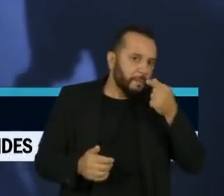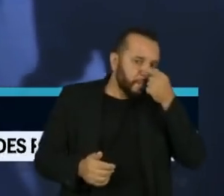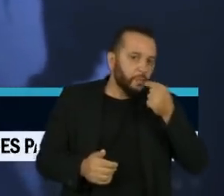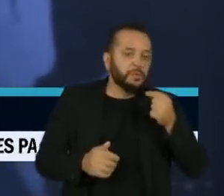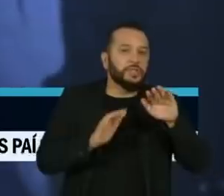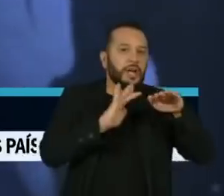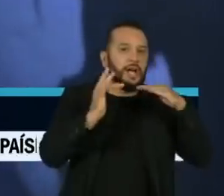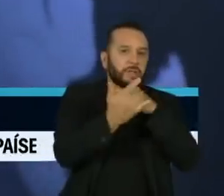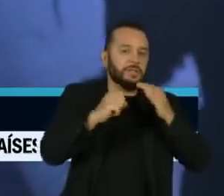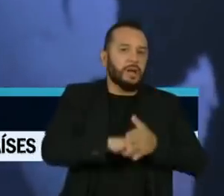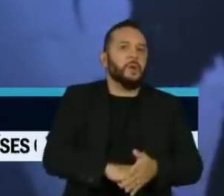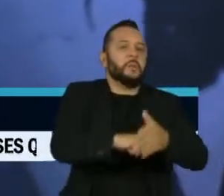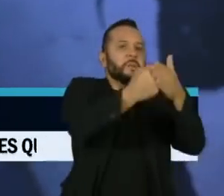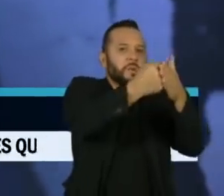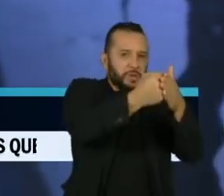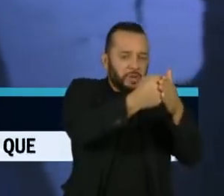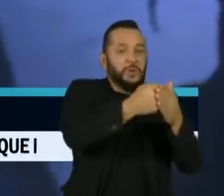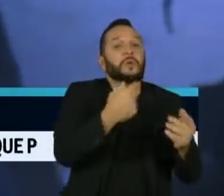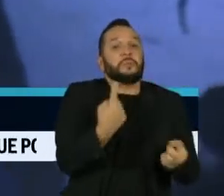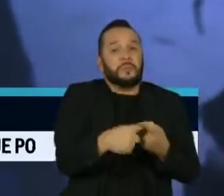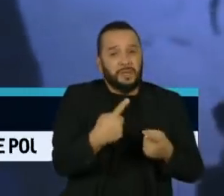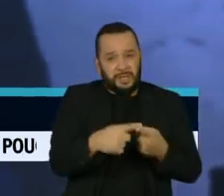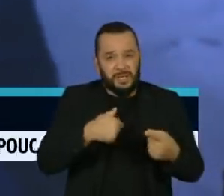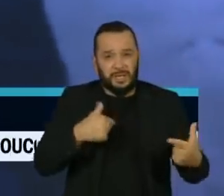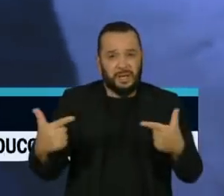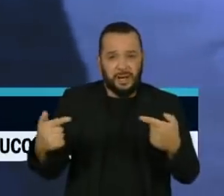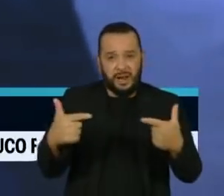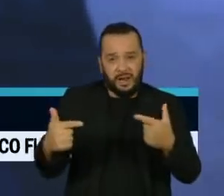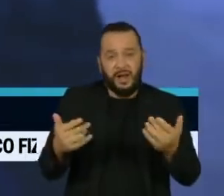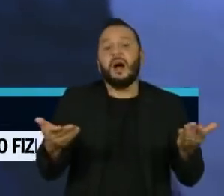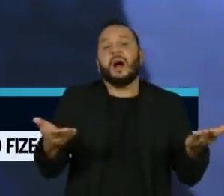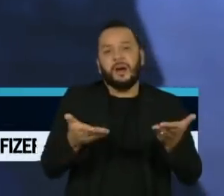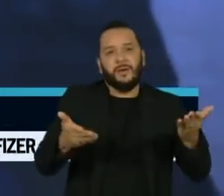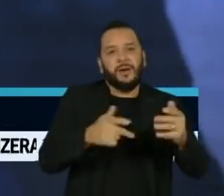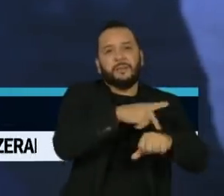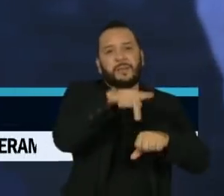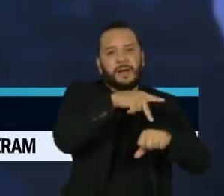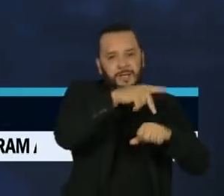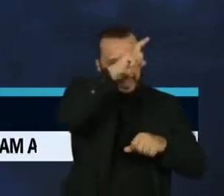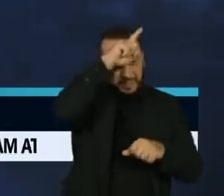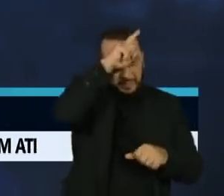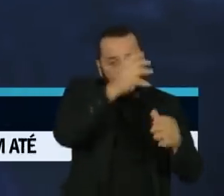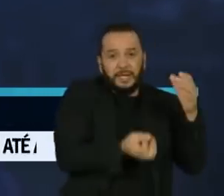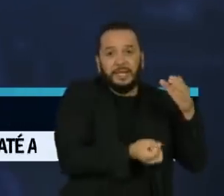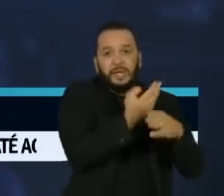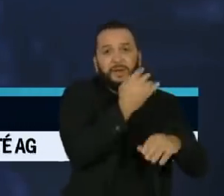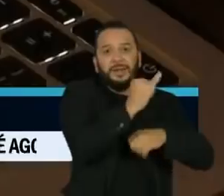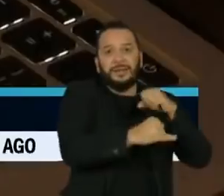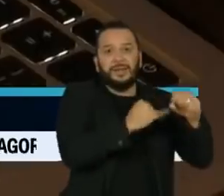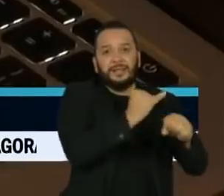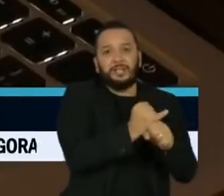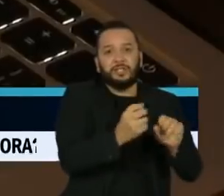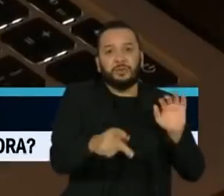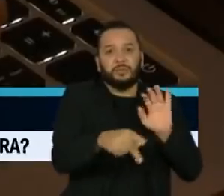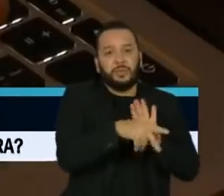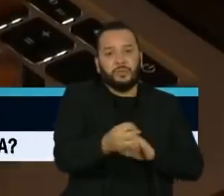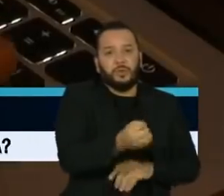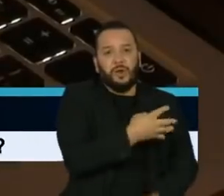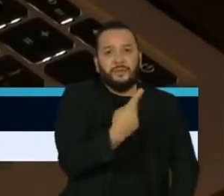as redes sociais com o avanço do conflito e o país já vem desenvolvendo uma internet paralela